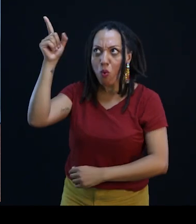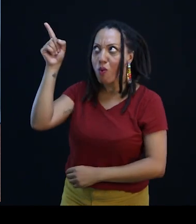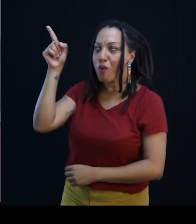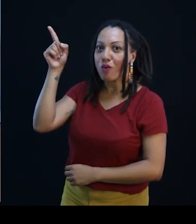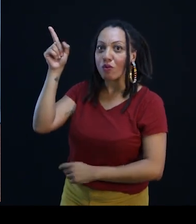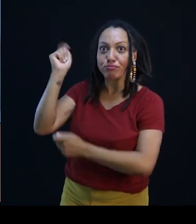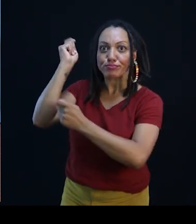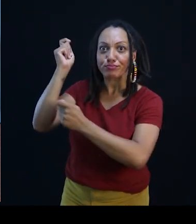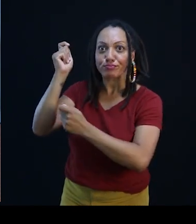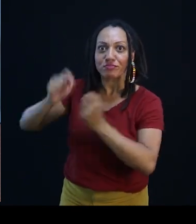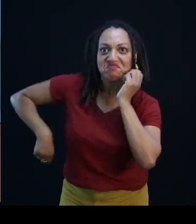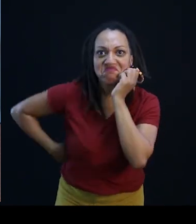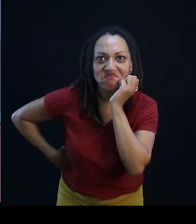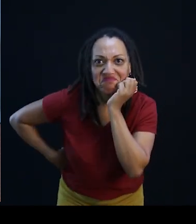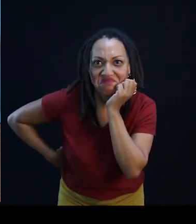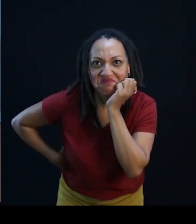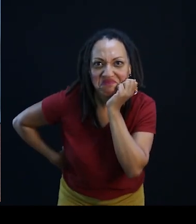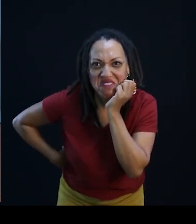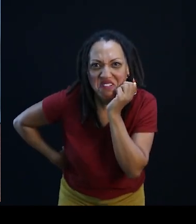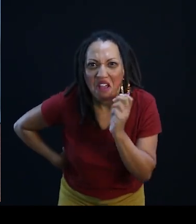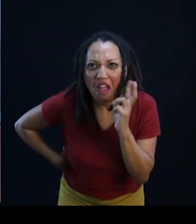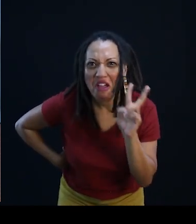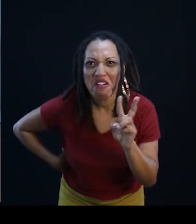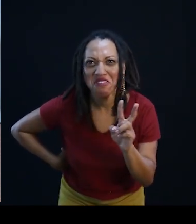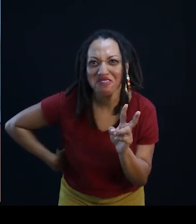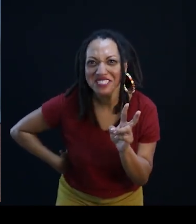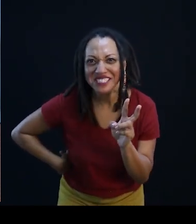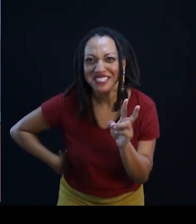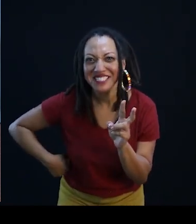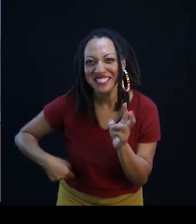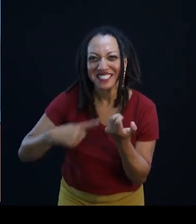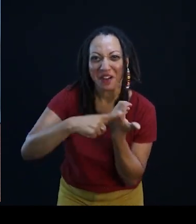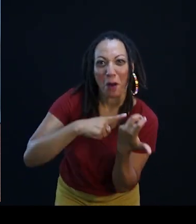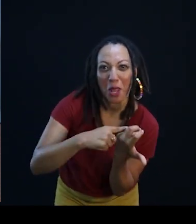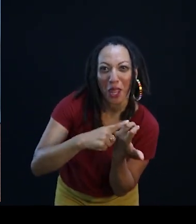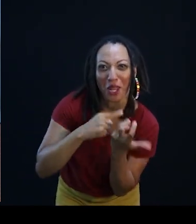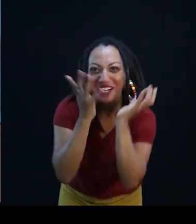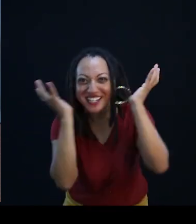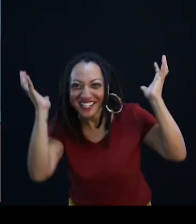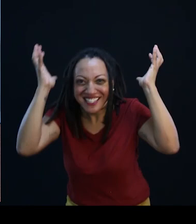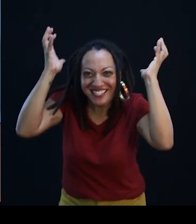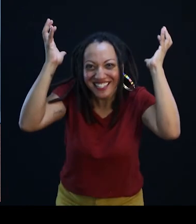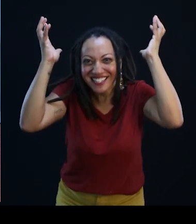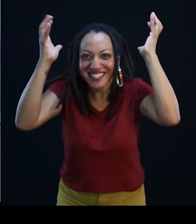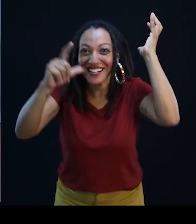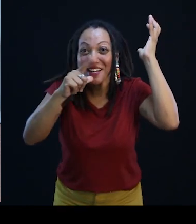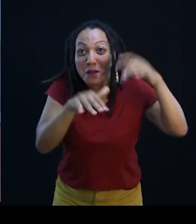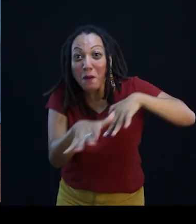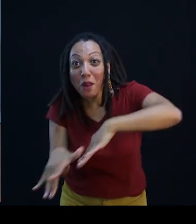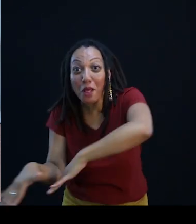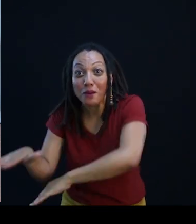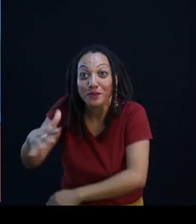vem nascendo ali. Eu vi uma velhinha assim, com a trouxa desse tamanho e a água pequenininha.